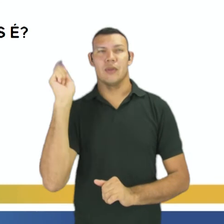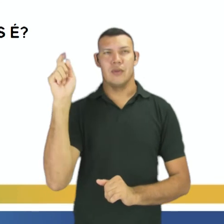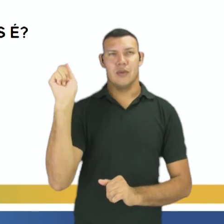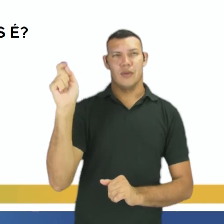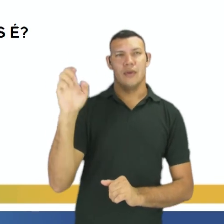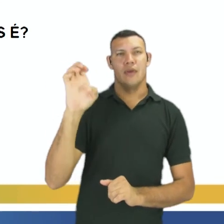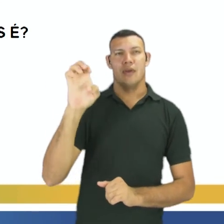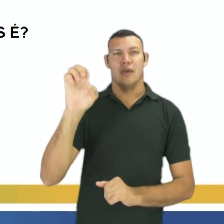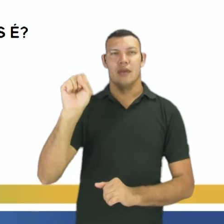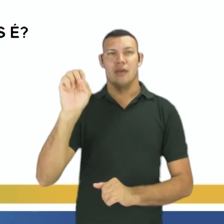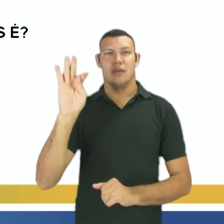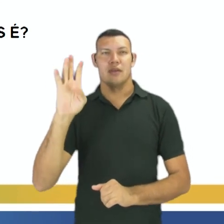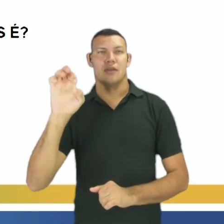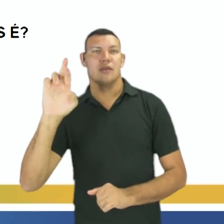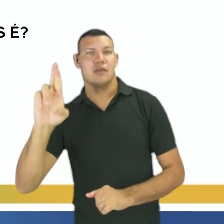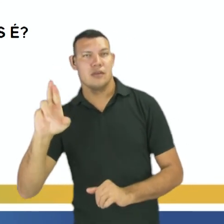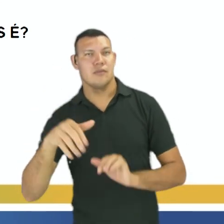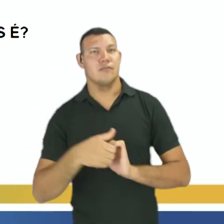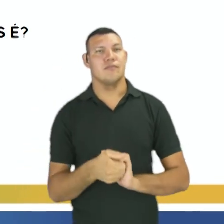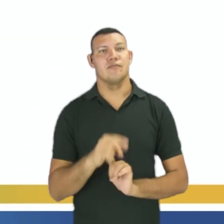tem dois oxigênios.